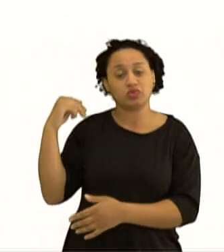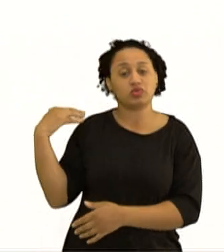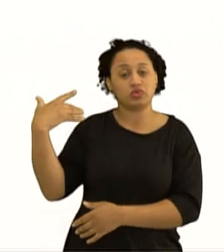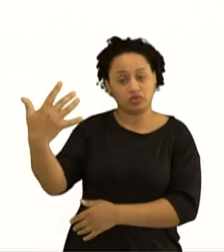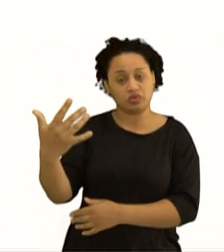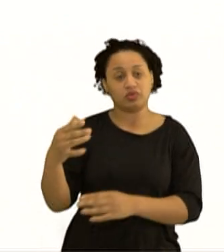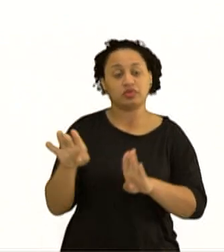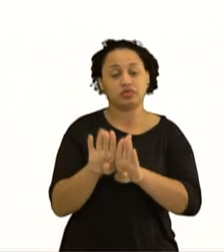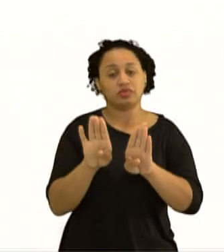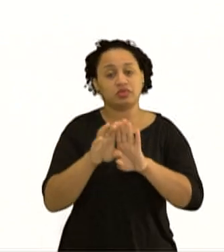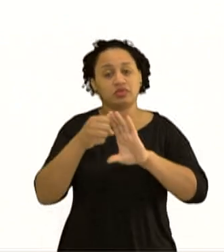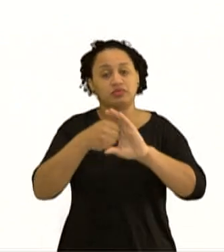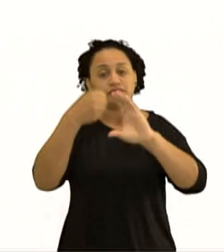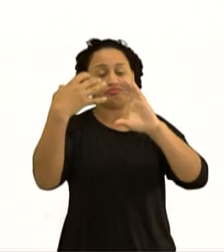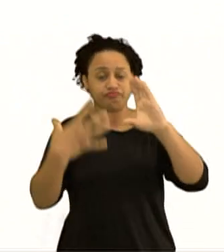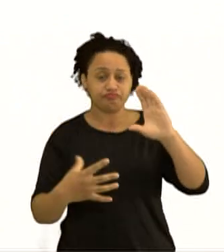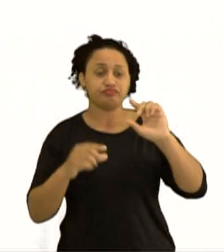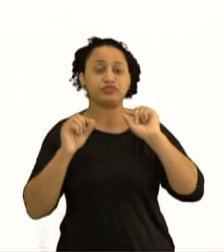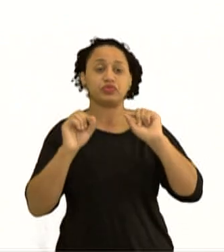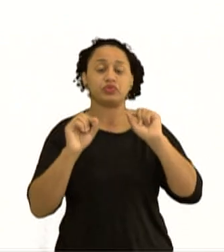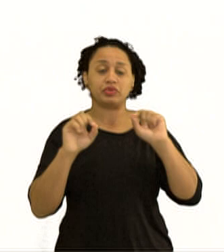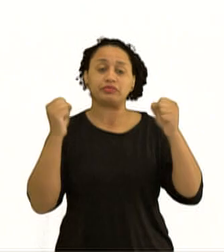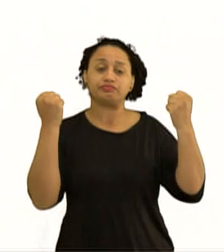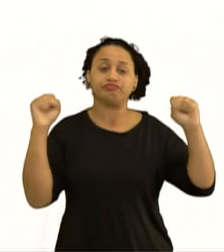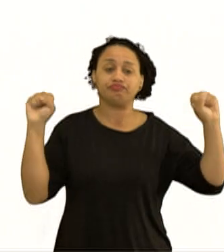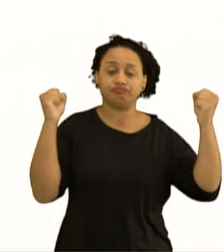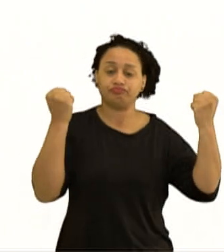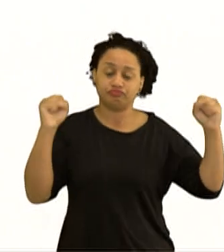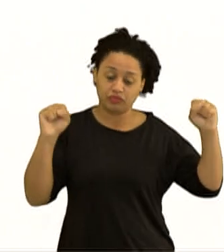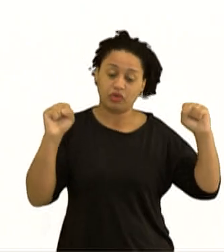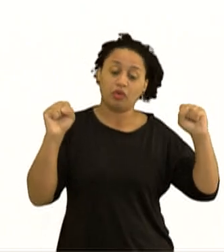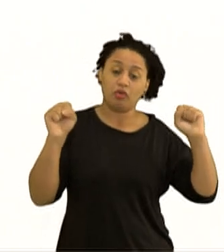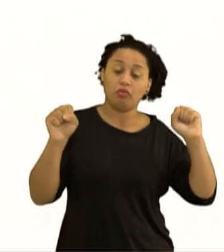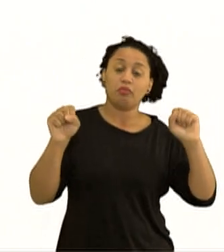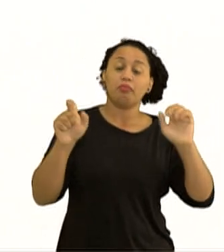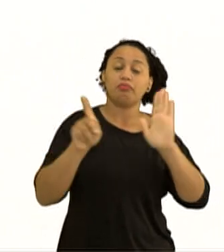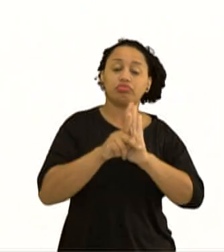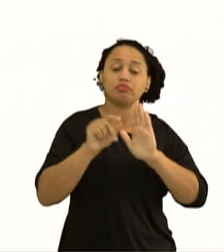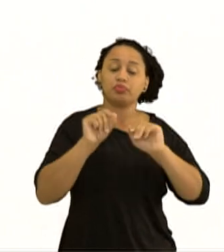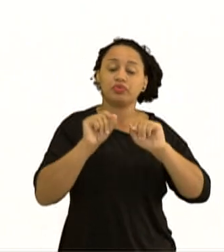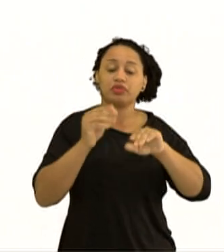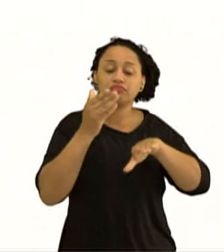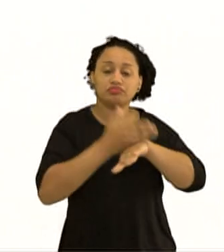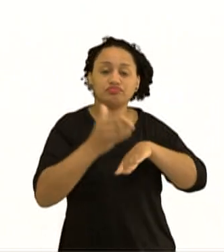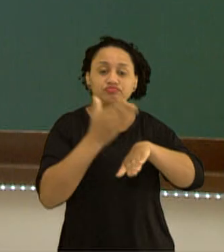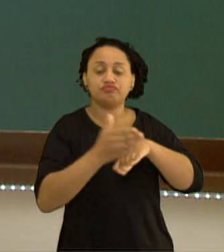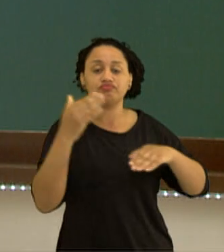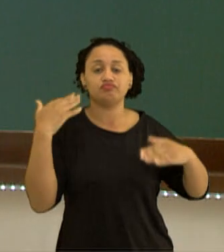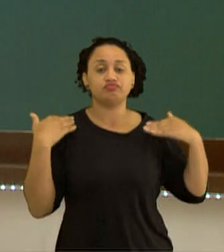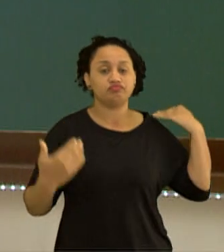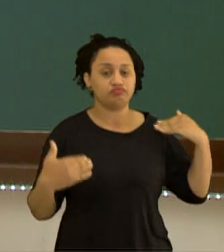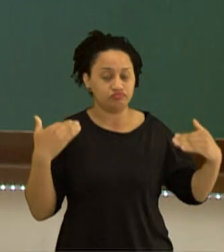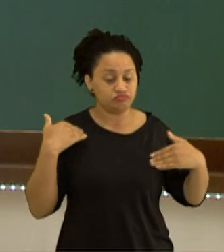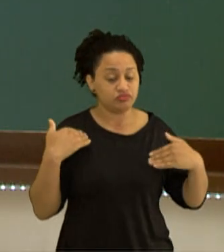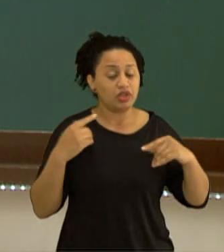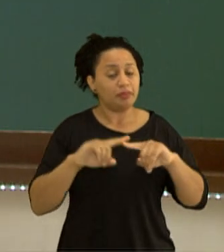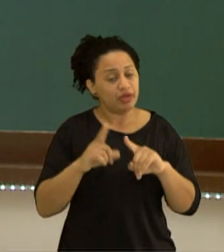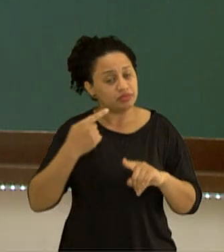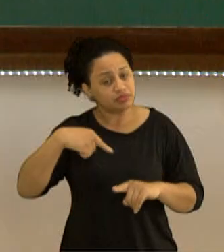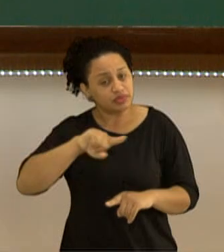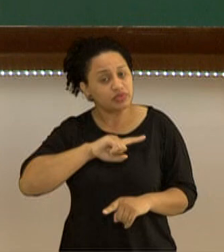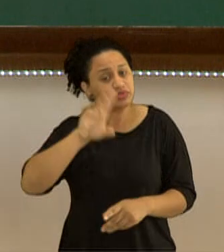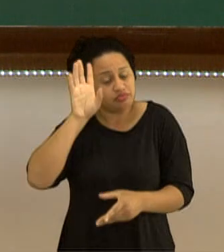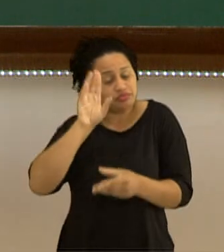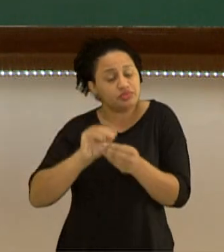as características das ginásticas de condicionamento físico. Mas para a gente entender o que é ginástica de condicionamento